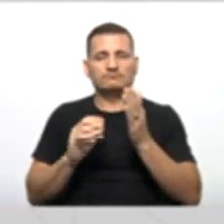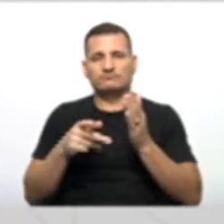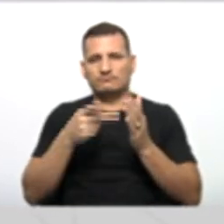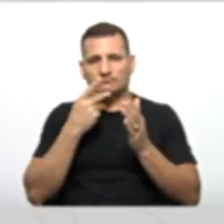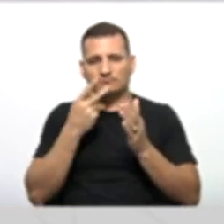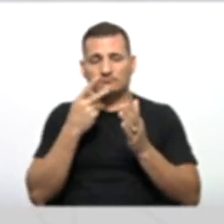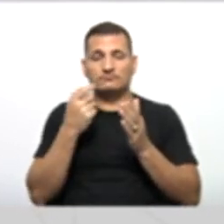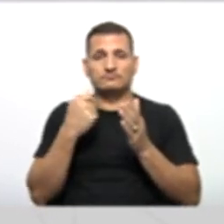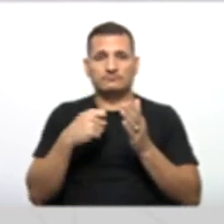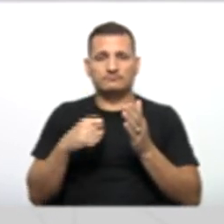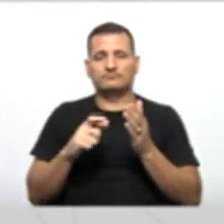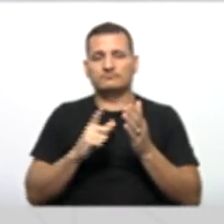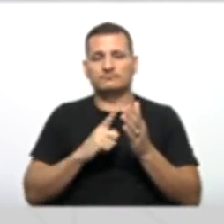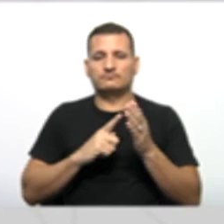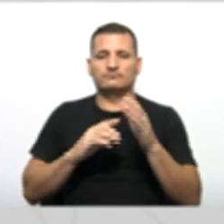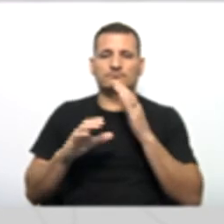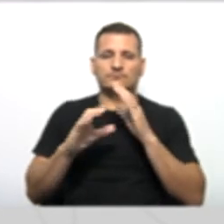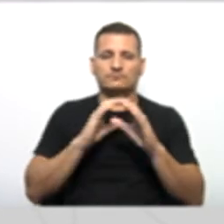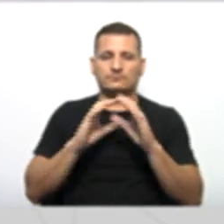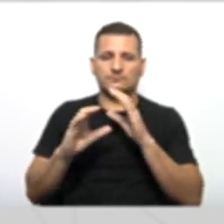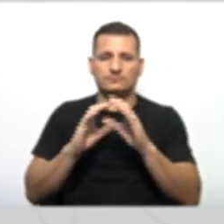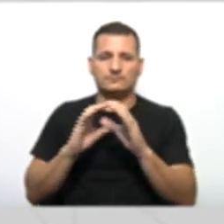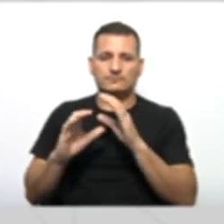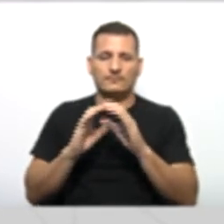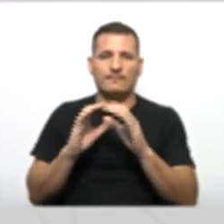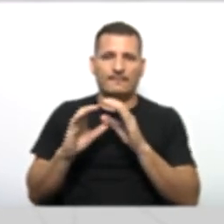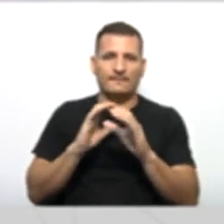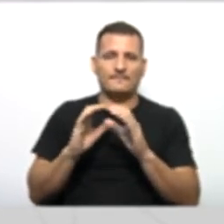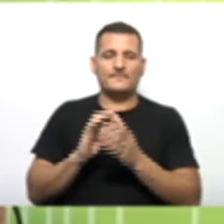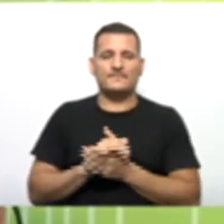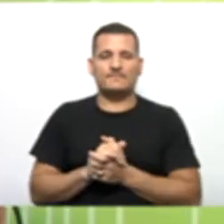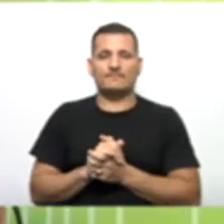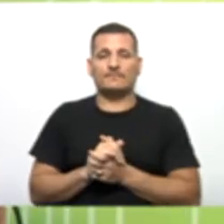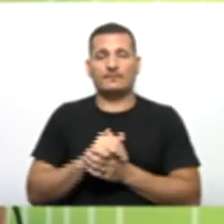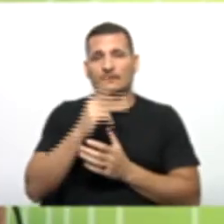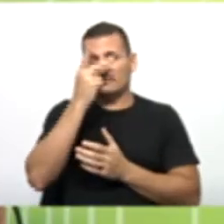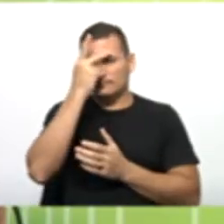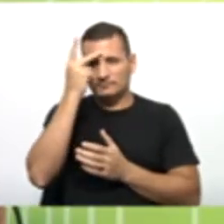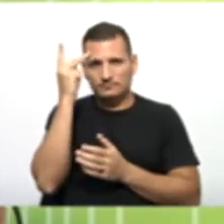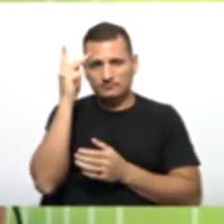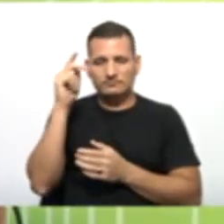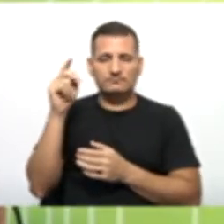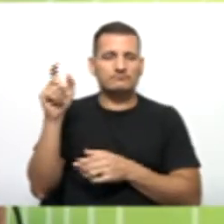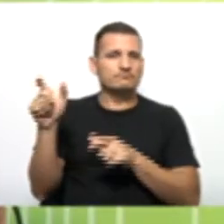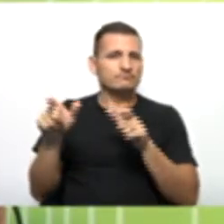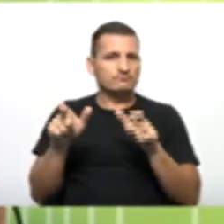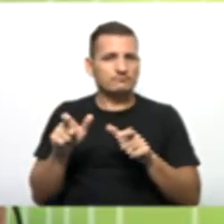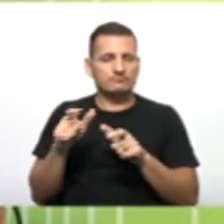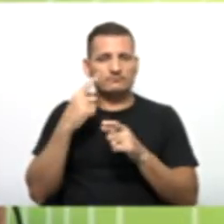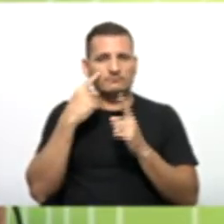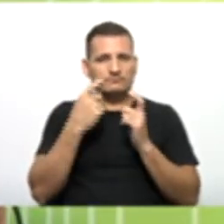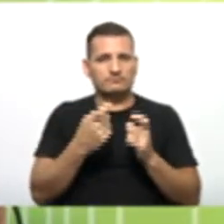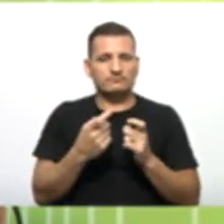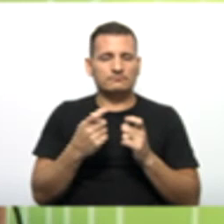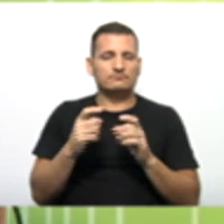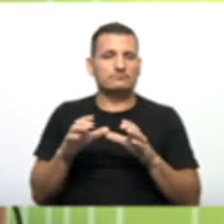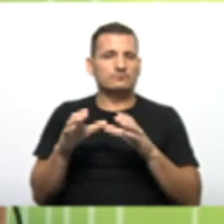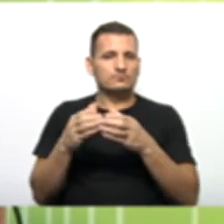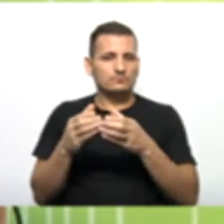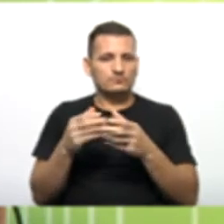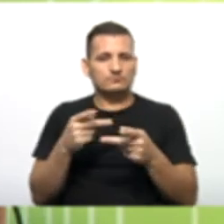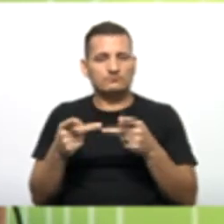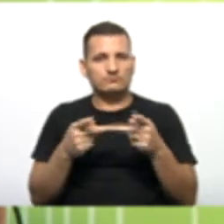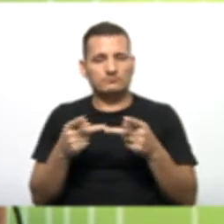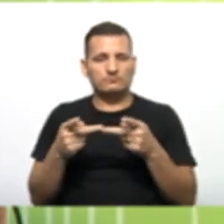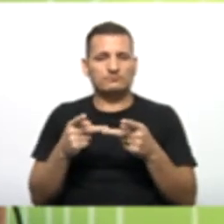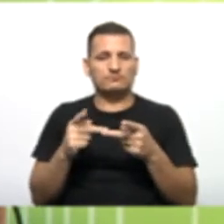que ter aí uma comunicação eficaz entre as pessoas, as partes interessadas, a equipe do nosso projeto,